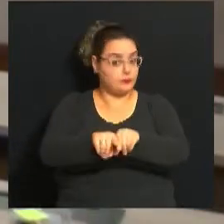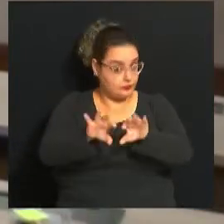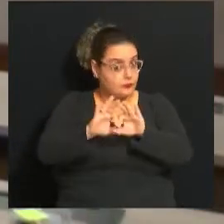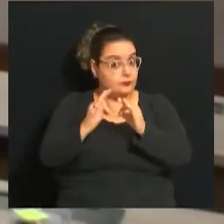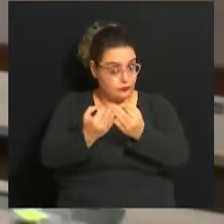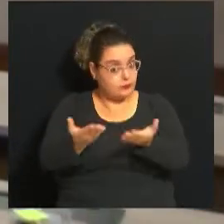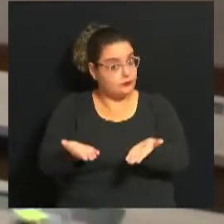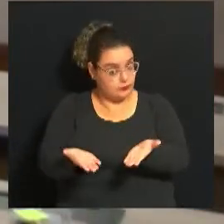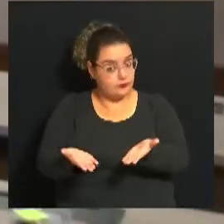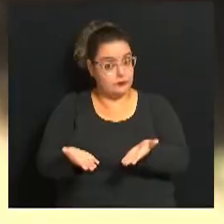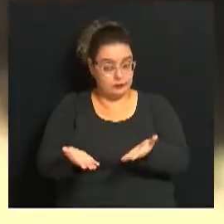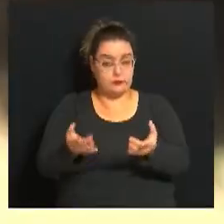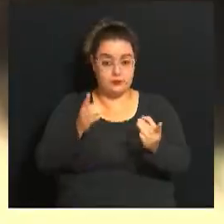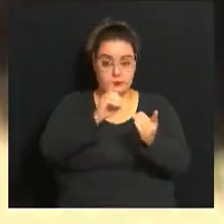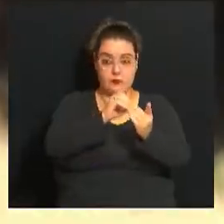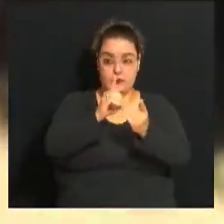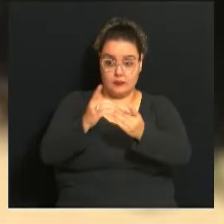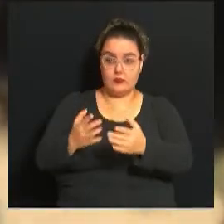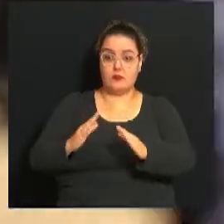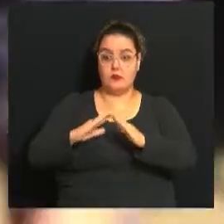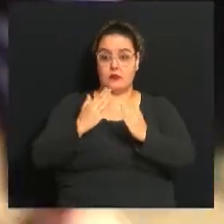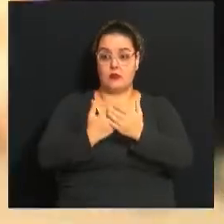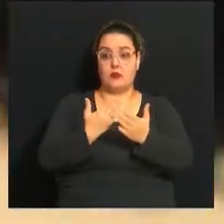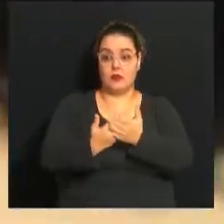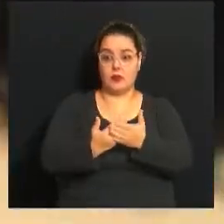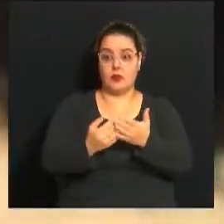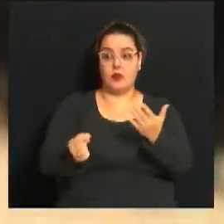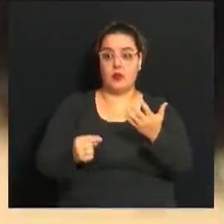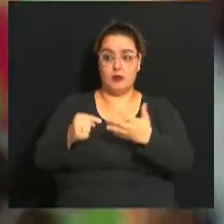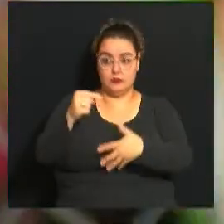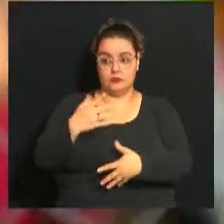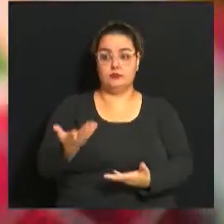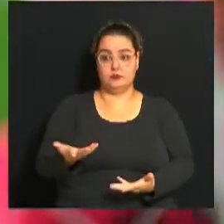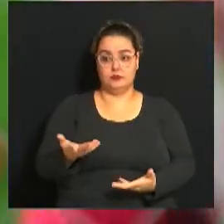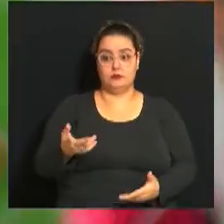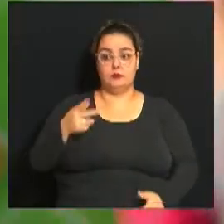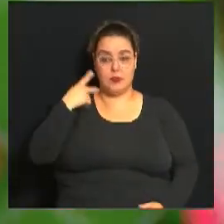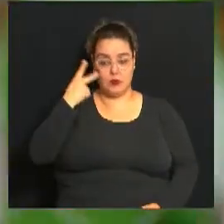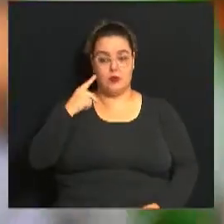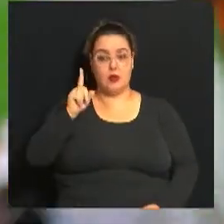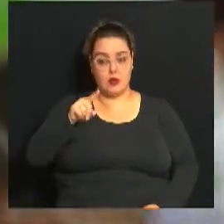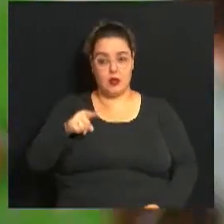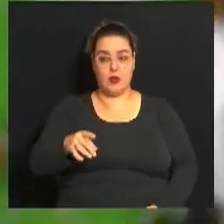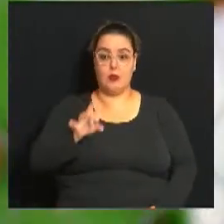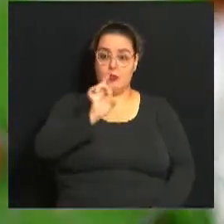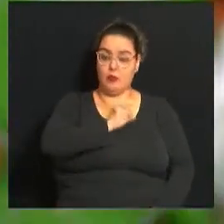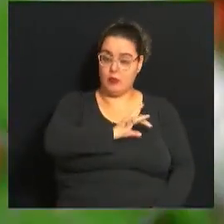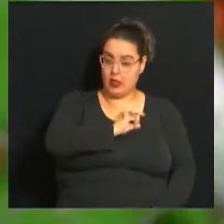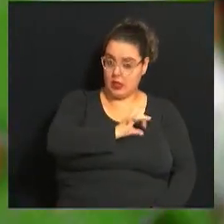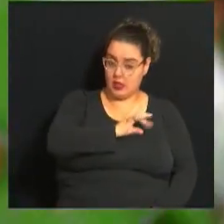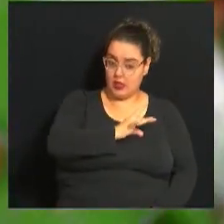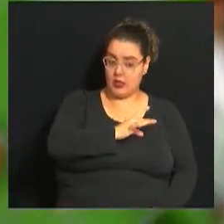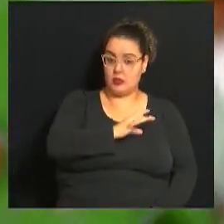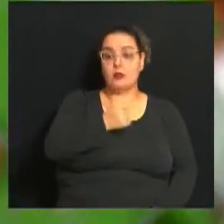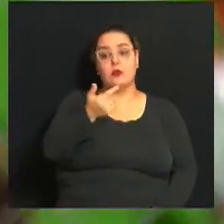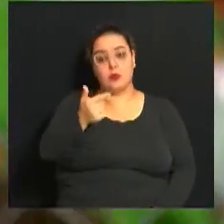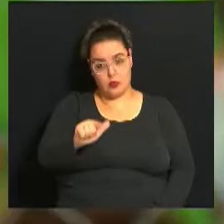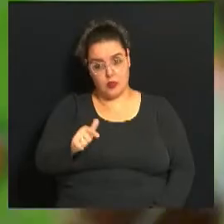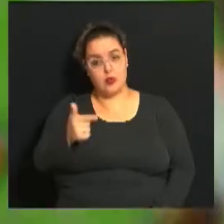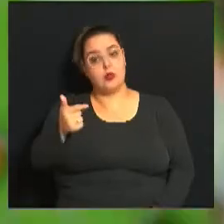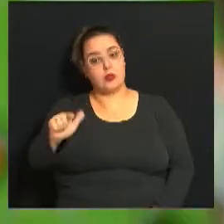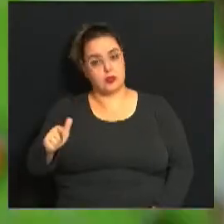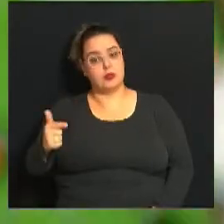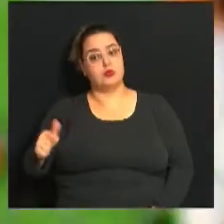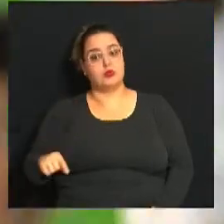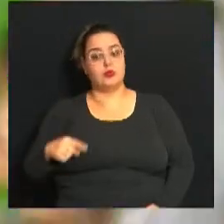são atendidas por essa escola. Um dos pontos levantados pela parlamentar é o medo que a situação se repita em outros